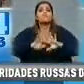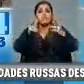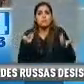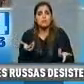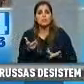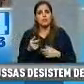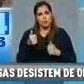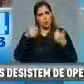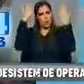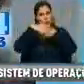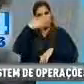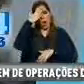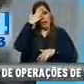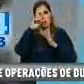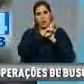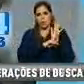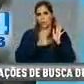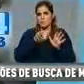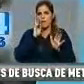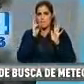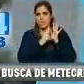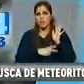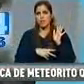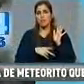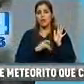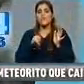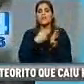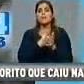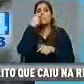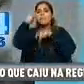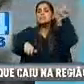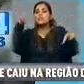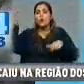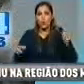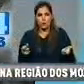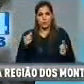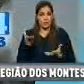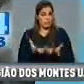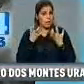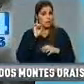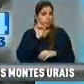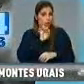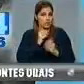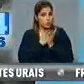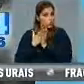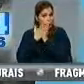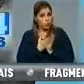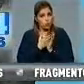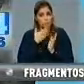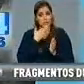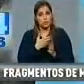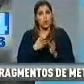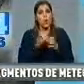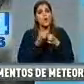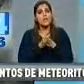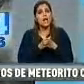acho que este relatório deve ser visto como um investimento em pessoas. A grande importância deste estudo que foi encomendado pelo Conselho de